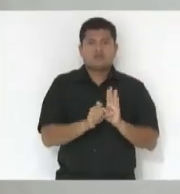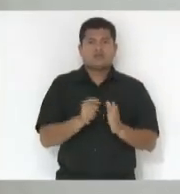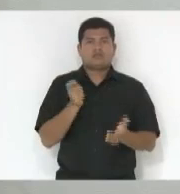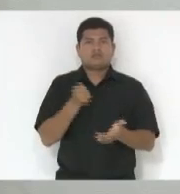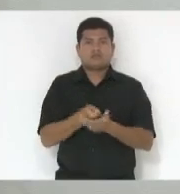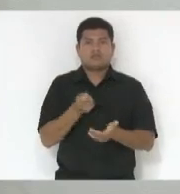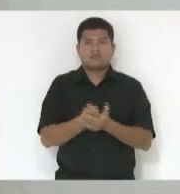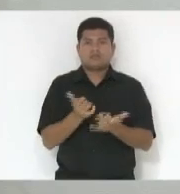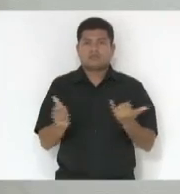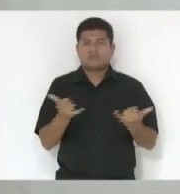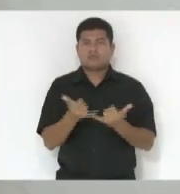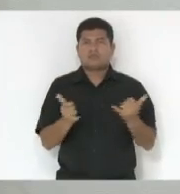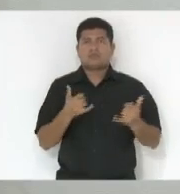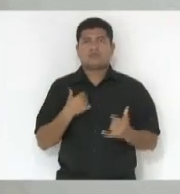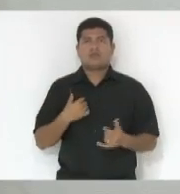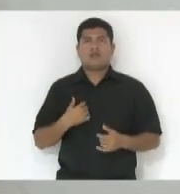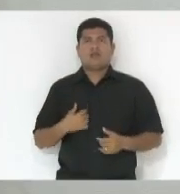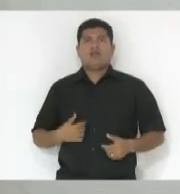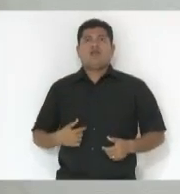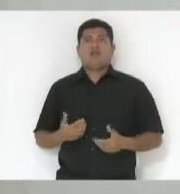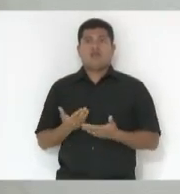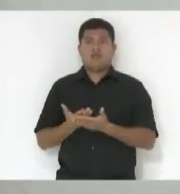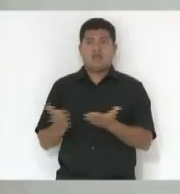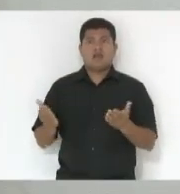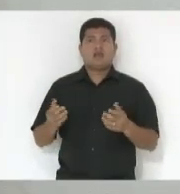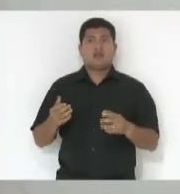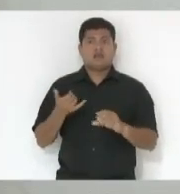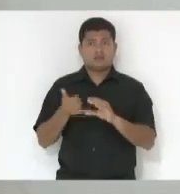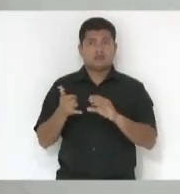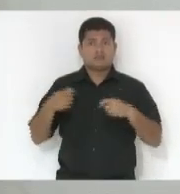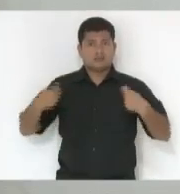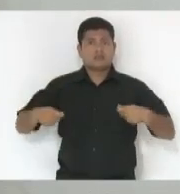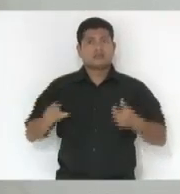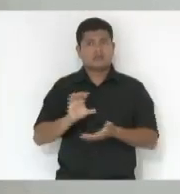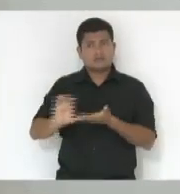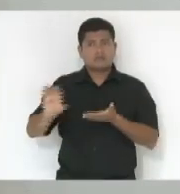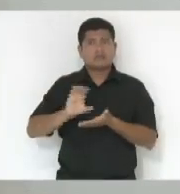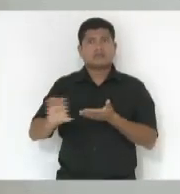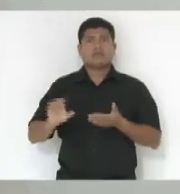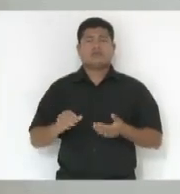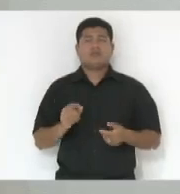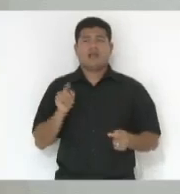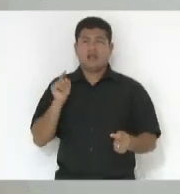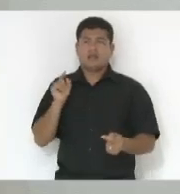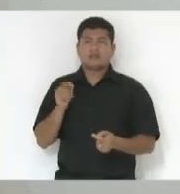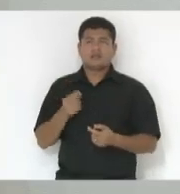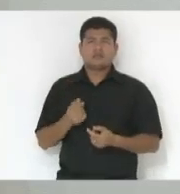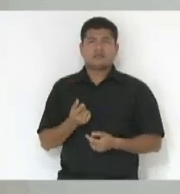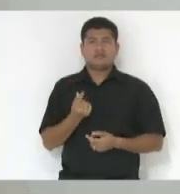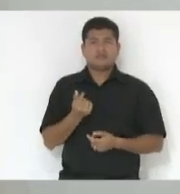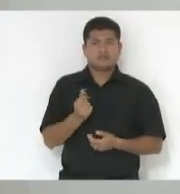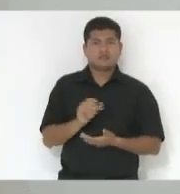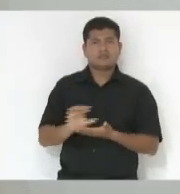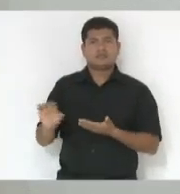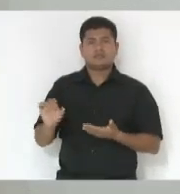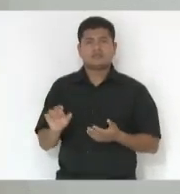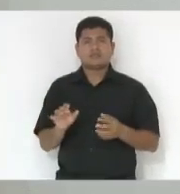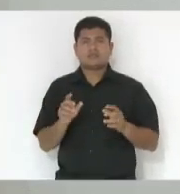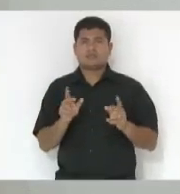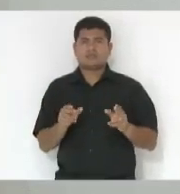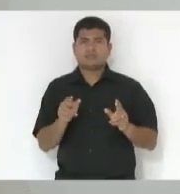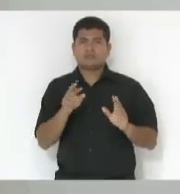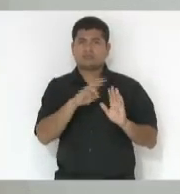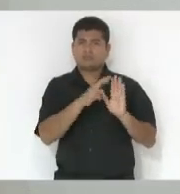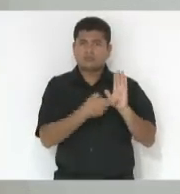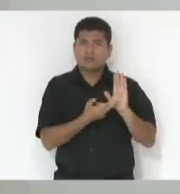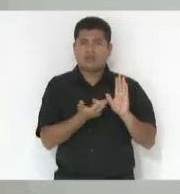Celesc precisa investir. Dar destinação de verbas conforme parâmetros exigidos pela ANEEL